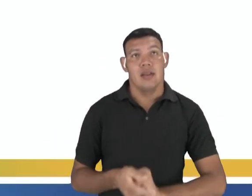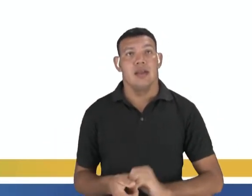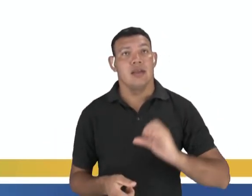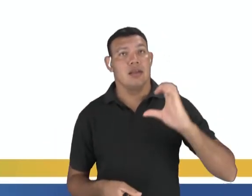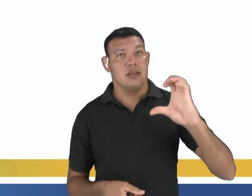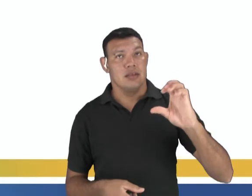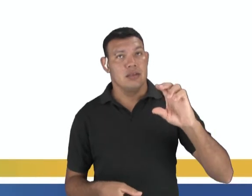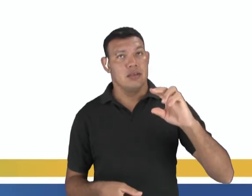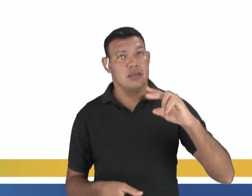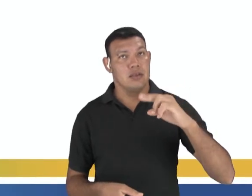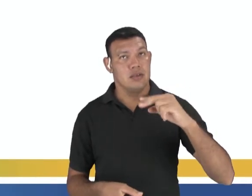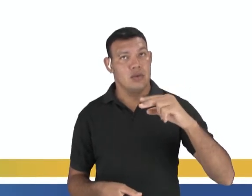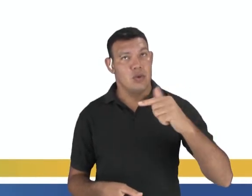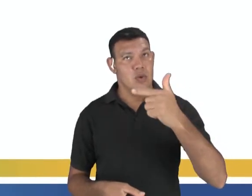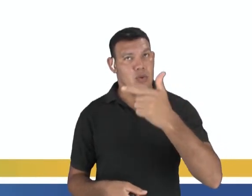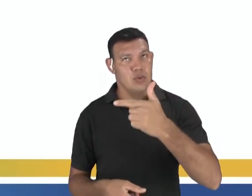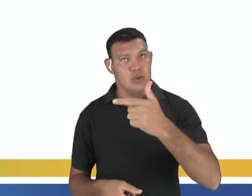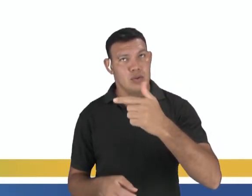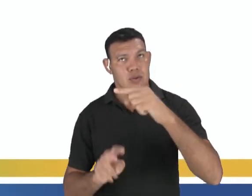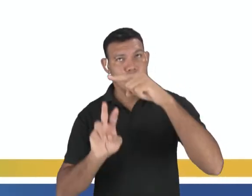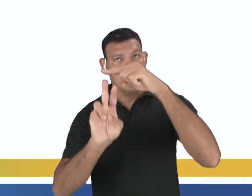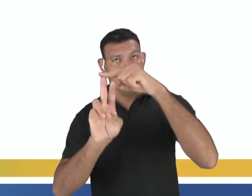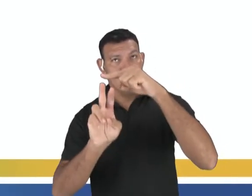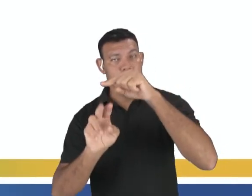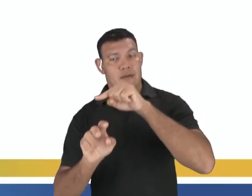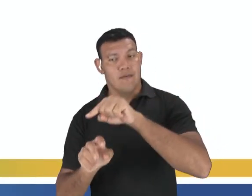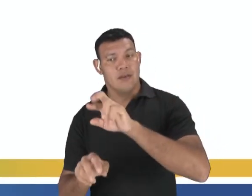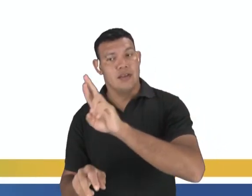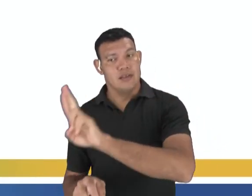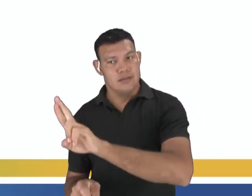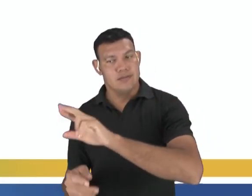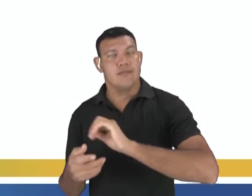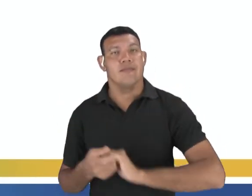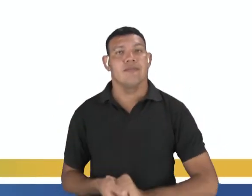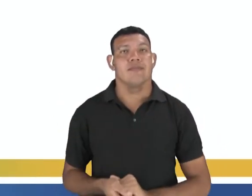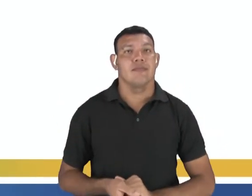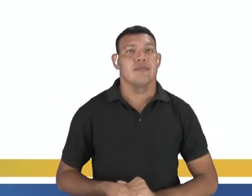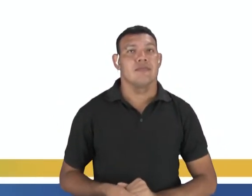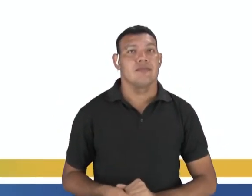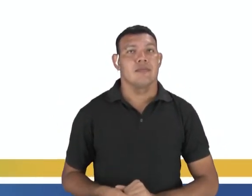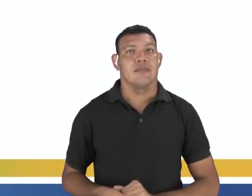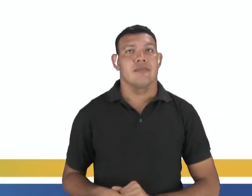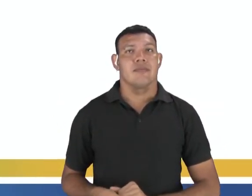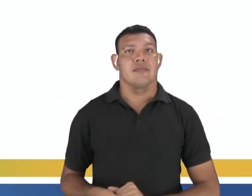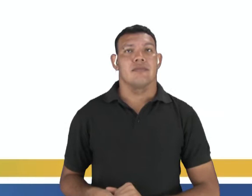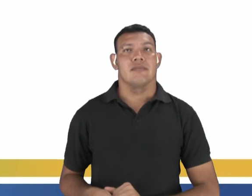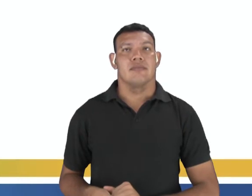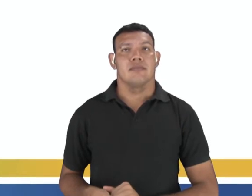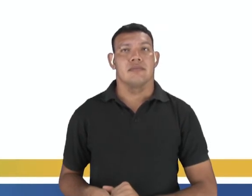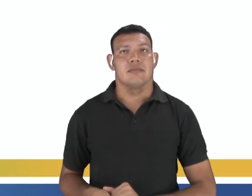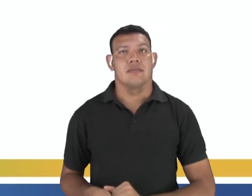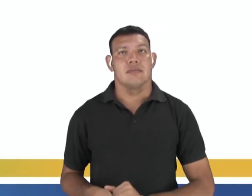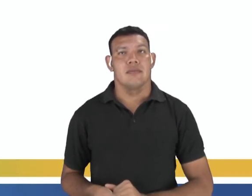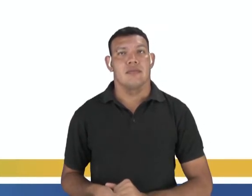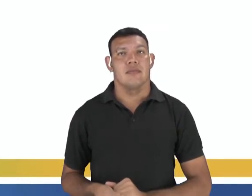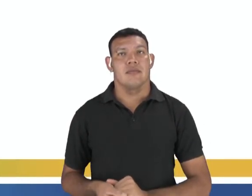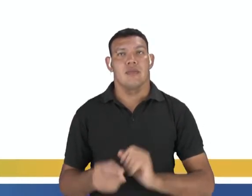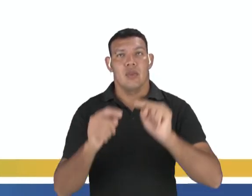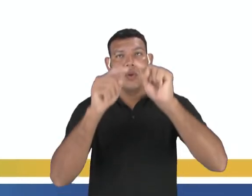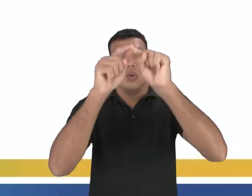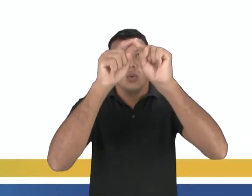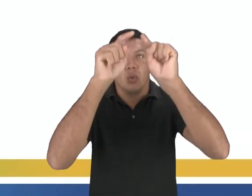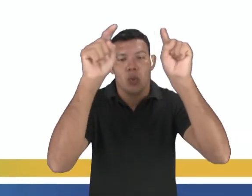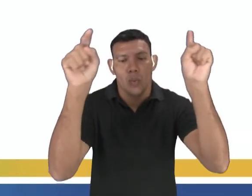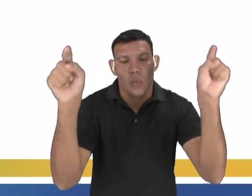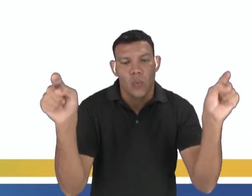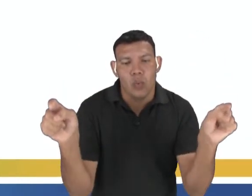da circunferência, né? O π é aquele 3,14 e o r o valor do raio, ok?